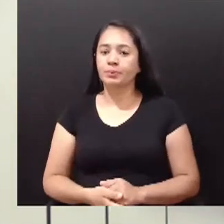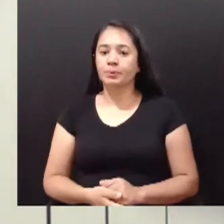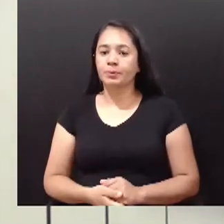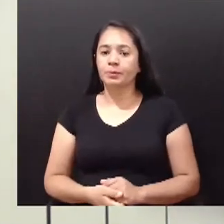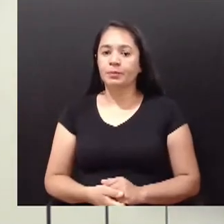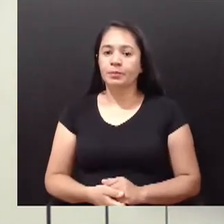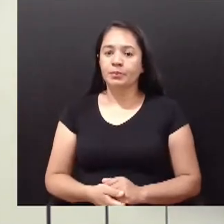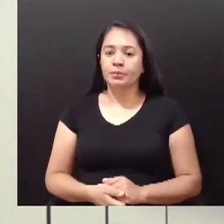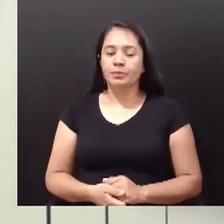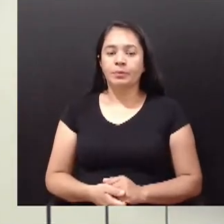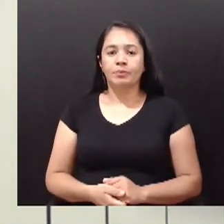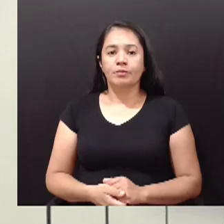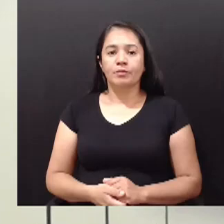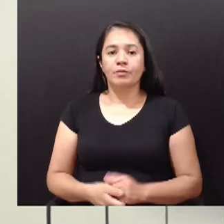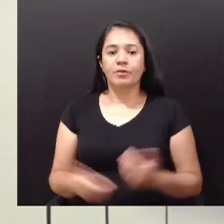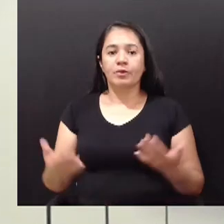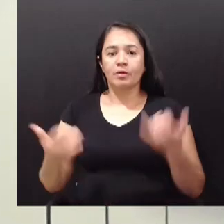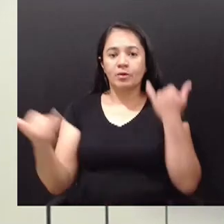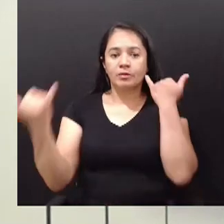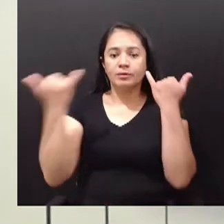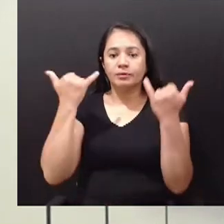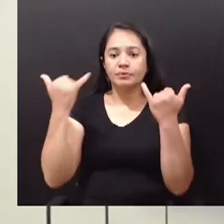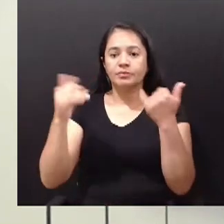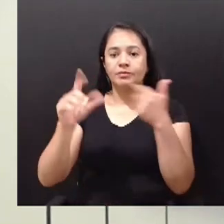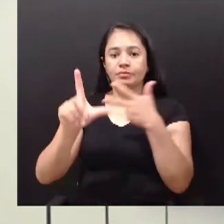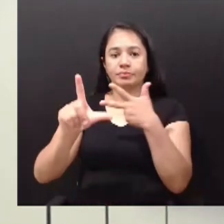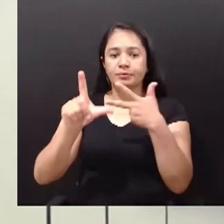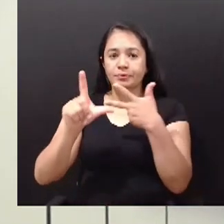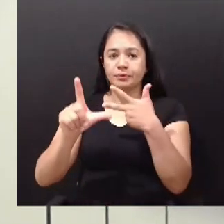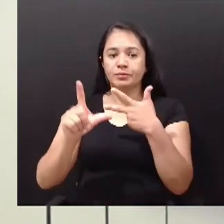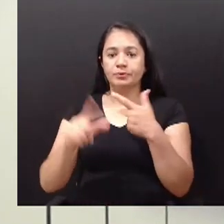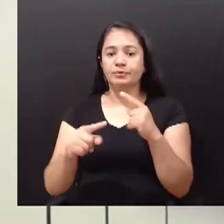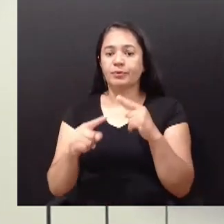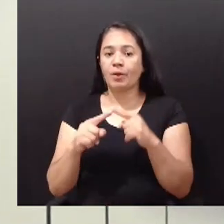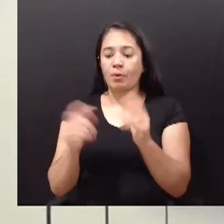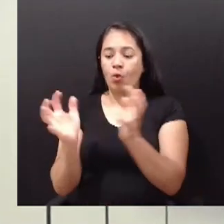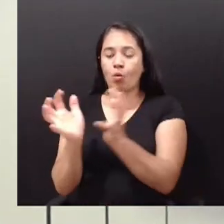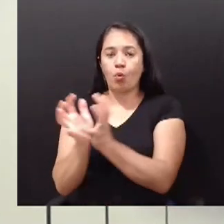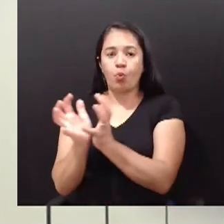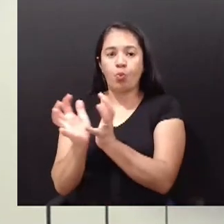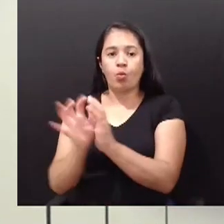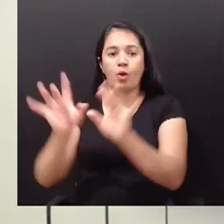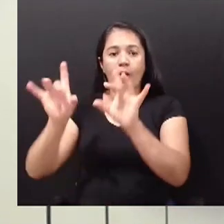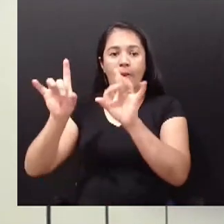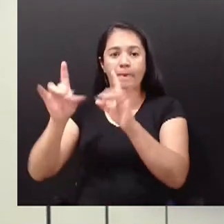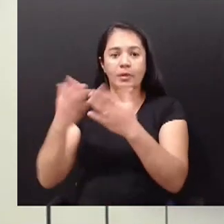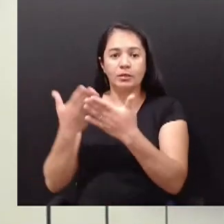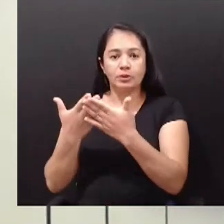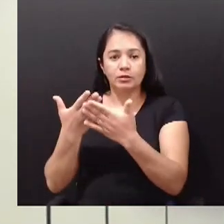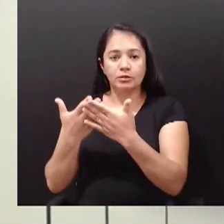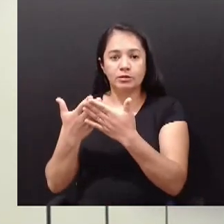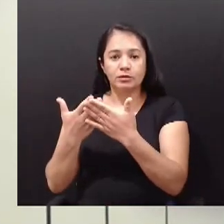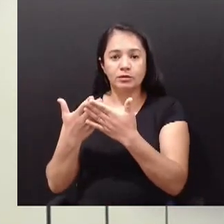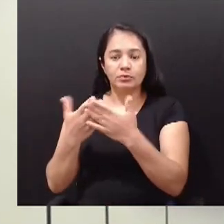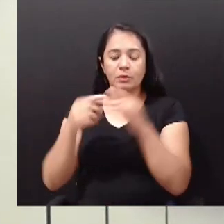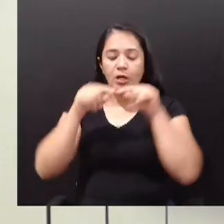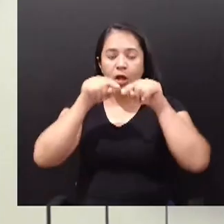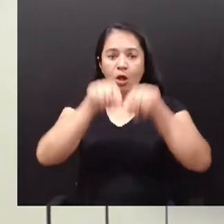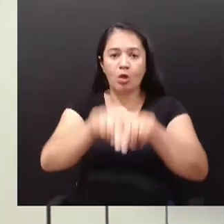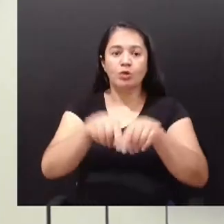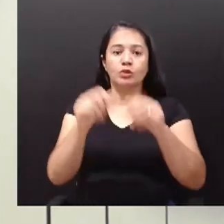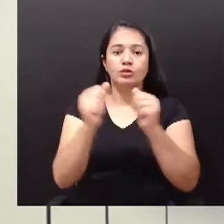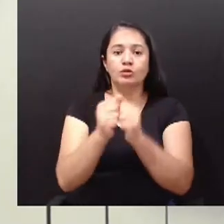Vamos com as notícias do Legislativo, porque a Comissão Especial de Estudos, para fazer o acompanhamento das obras e